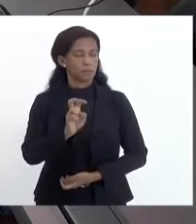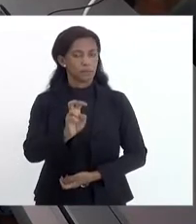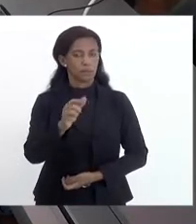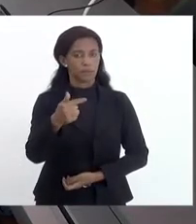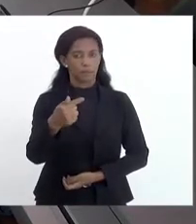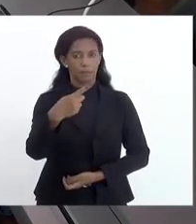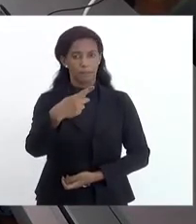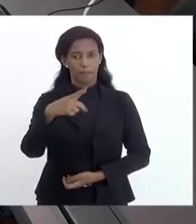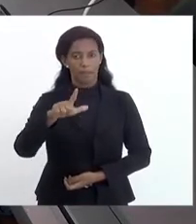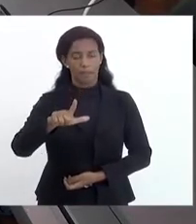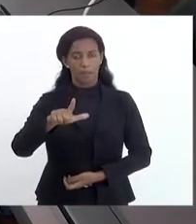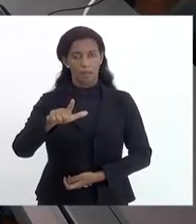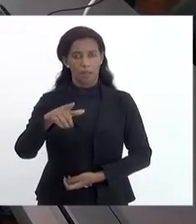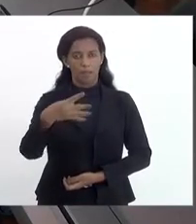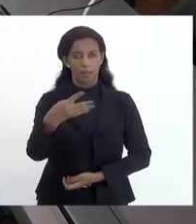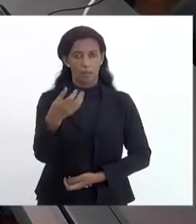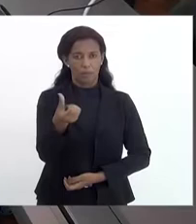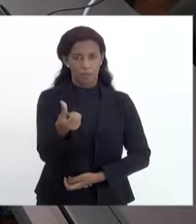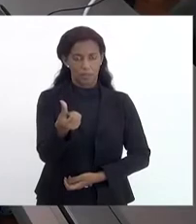57, projeto de lei